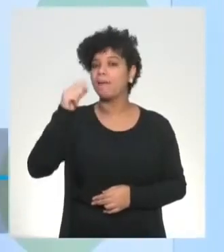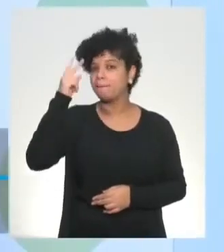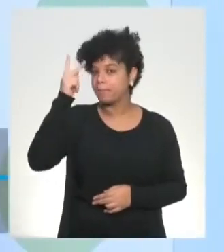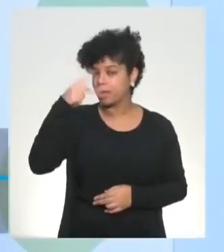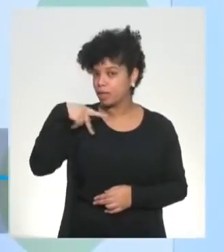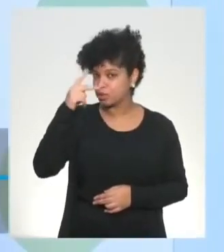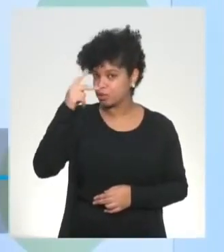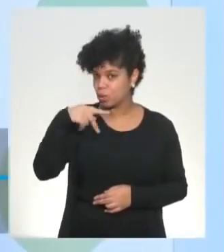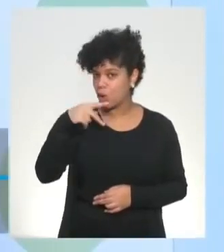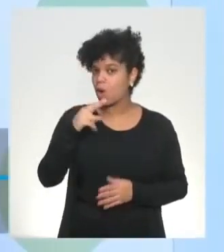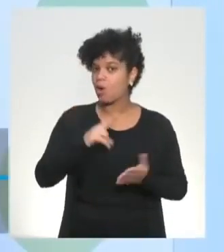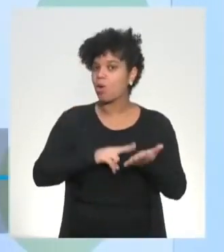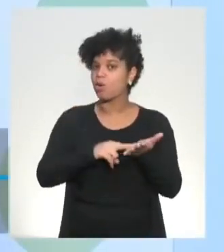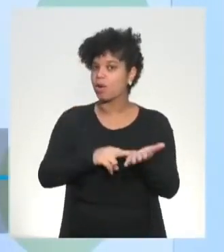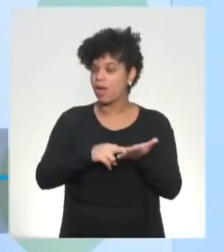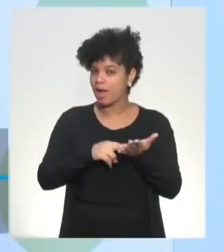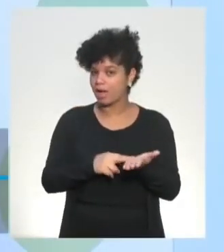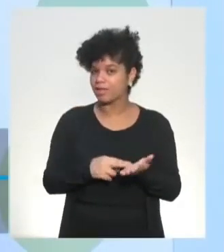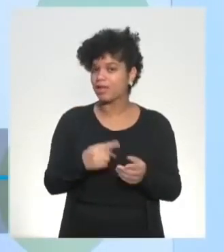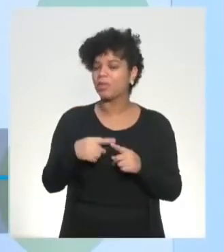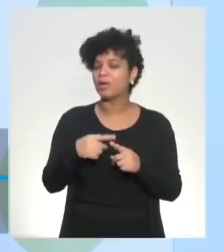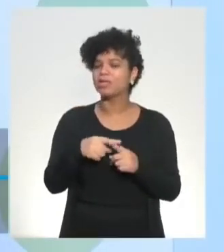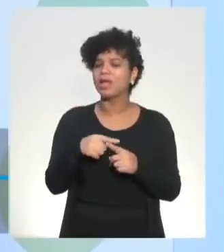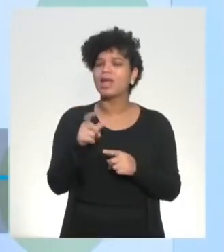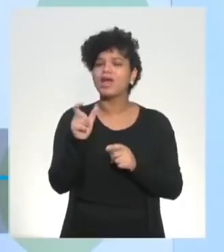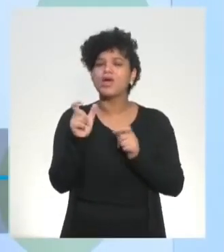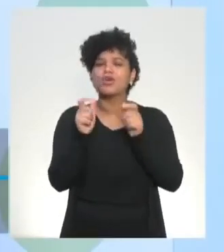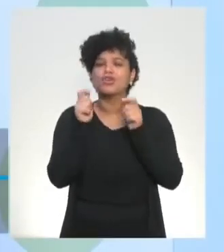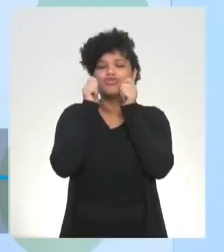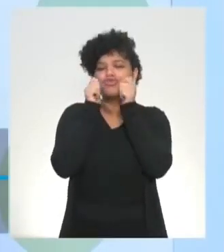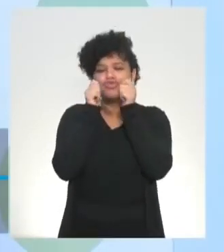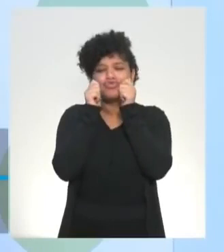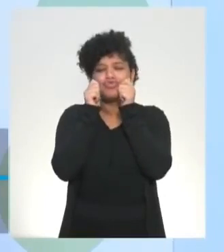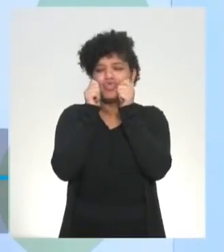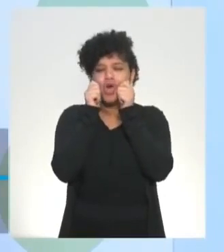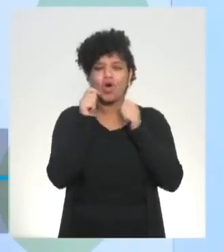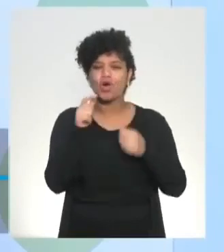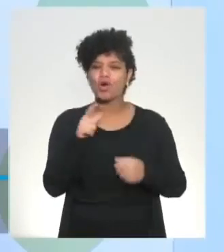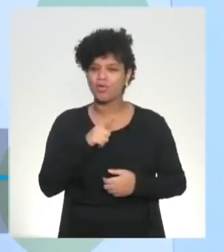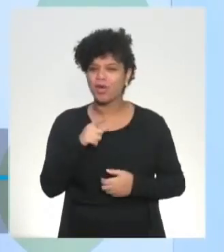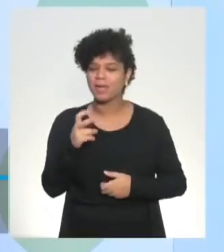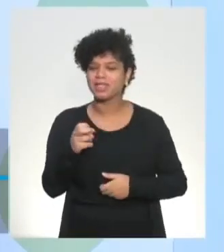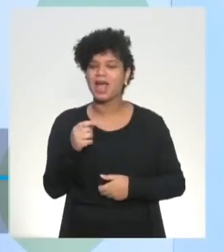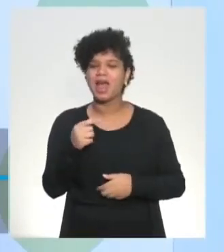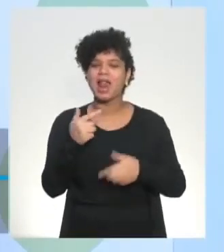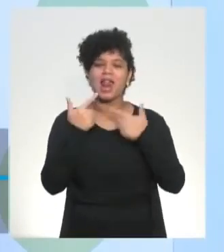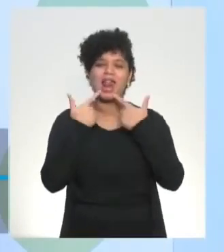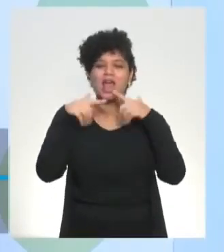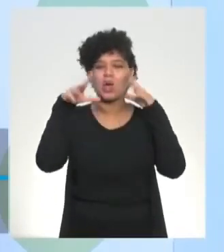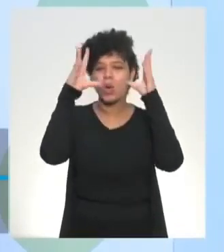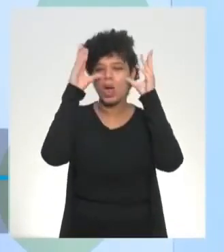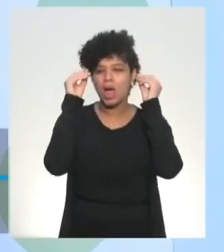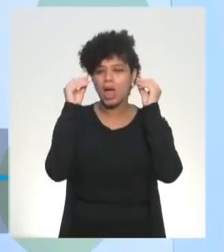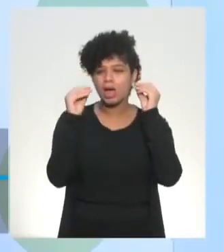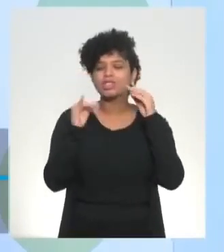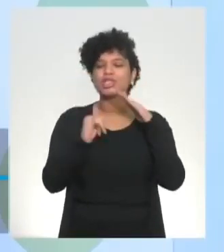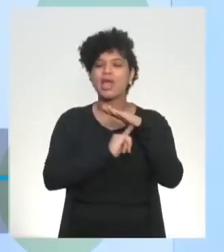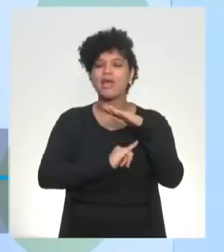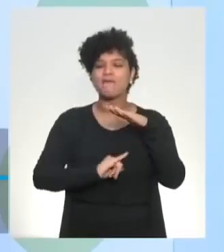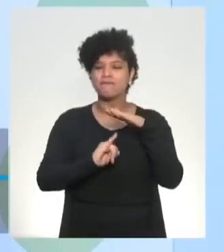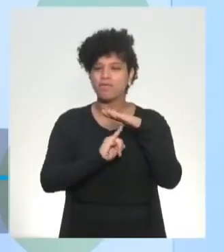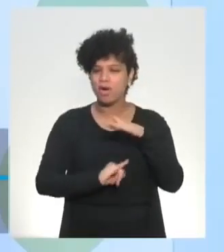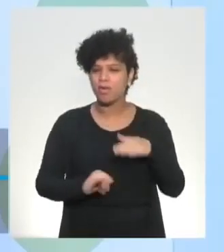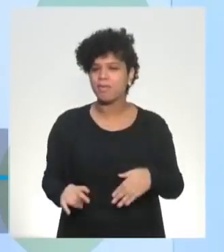pessoal. Aqui se fala mais com afeto, com um pouco de intimidade. Olha que a linguagem fica bem informal, né? Tem momentos que